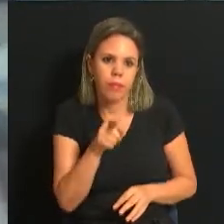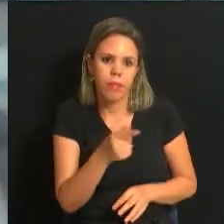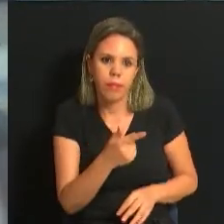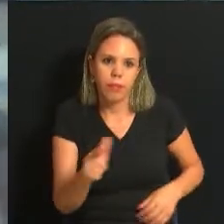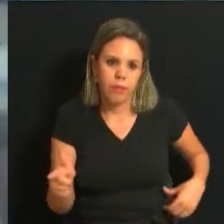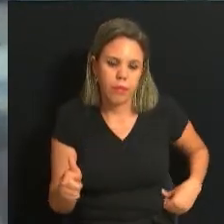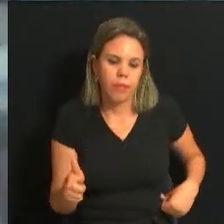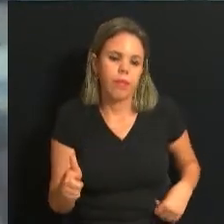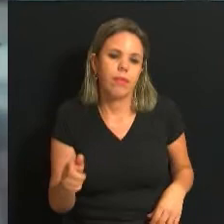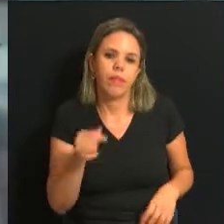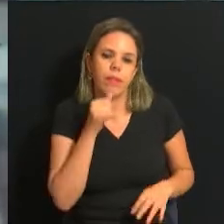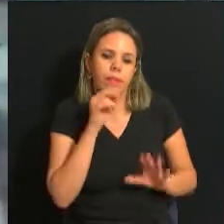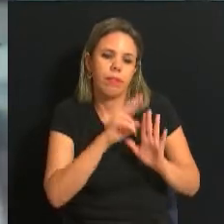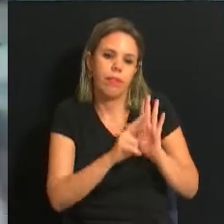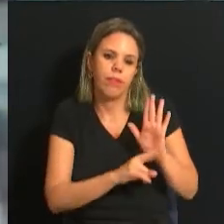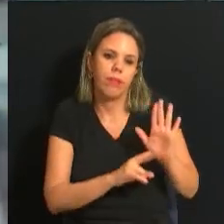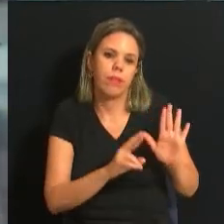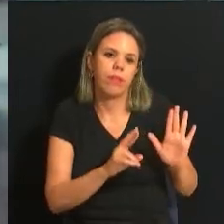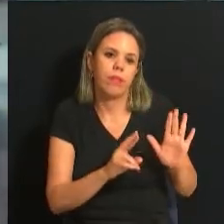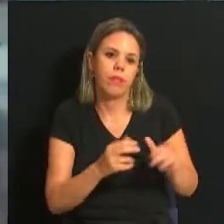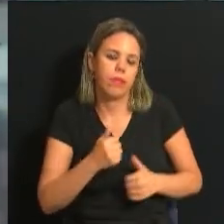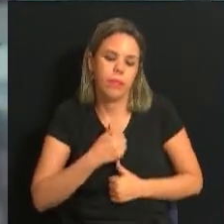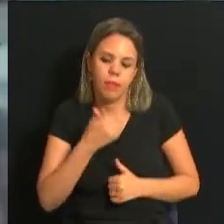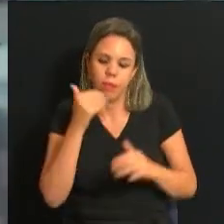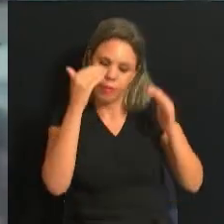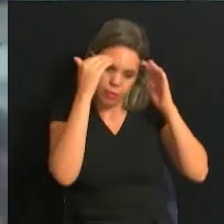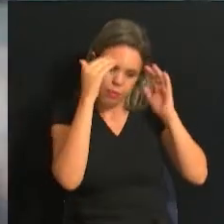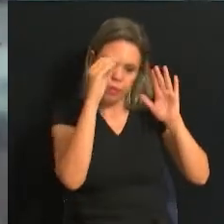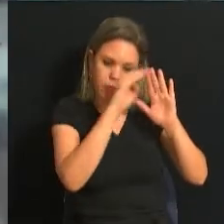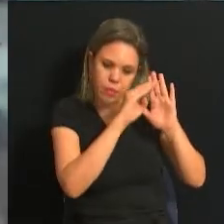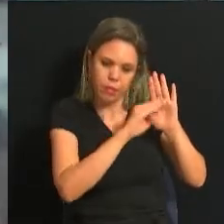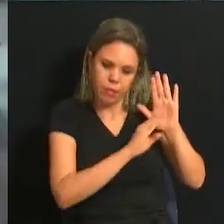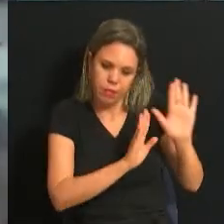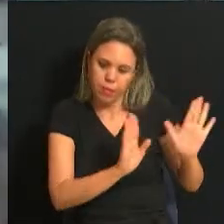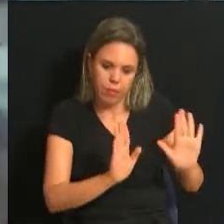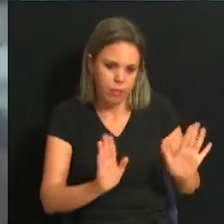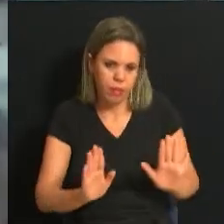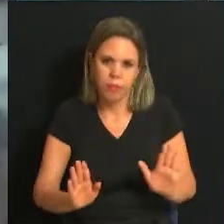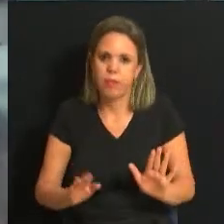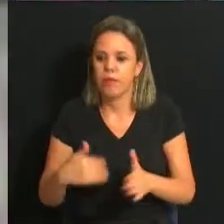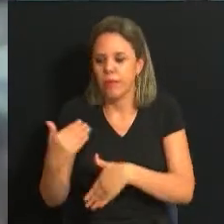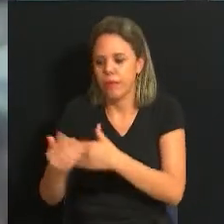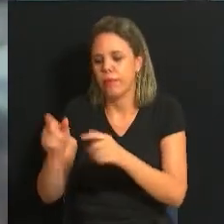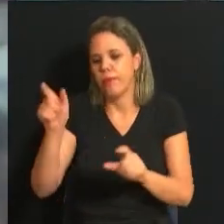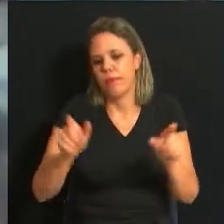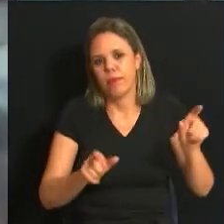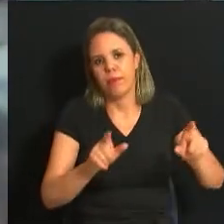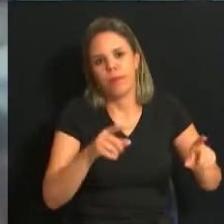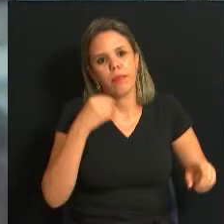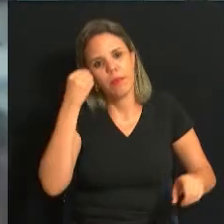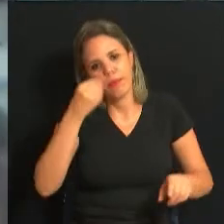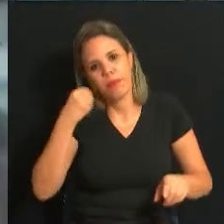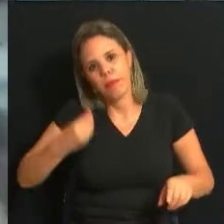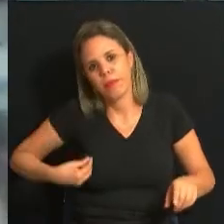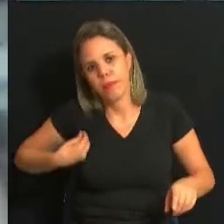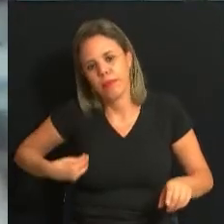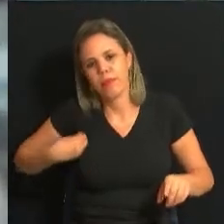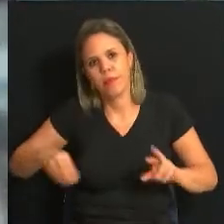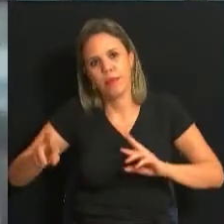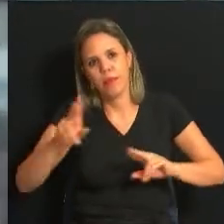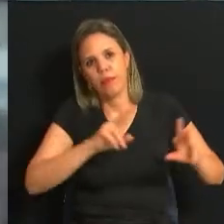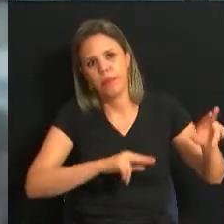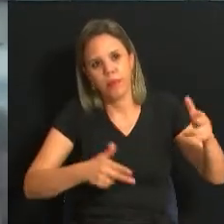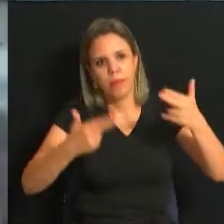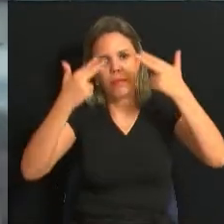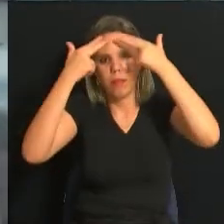de bolo, para ter uma autoestima melhor eu preciso fazer isso e aquilo, porque cada pessoa tem uma experiência de vida, tem traumas de